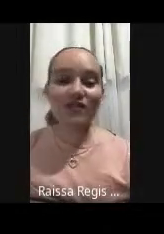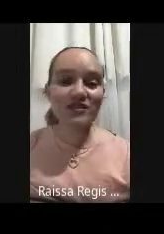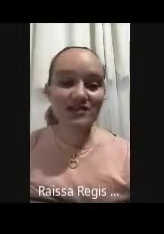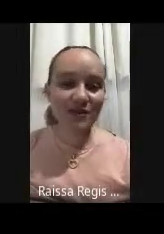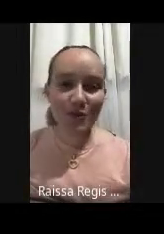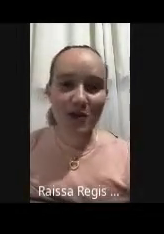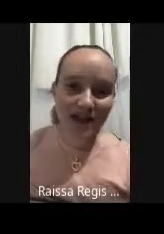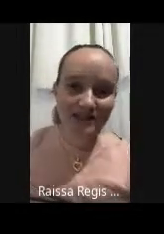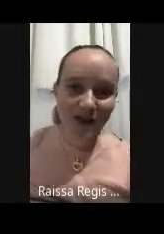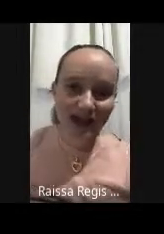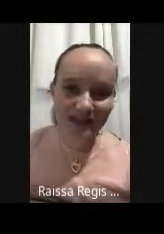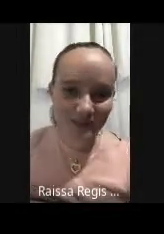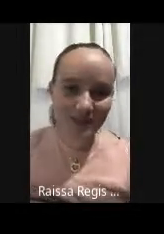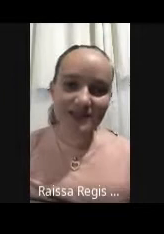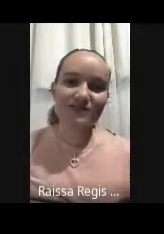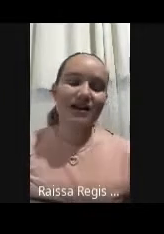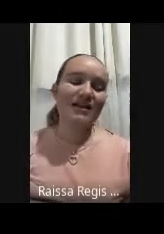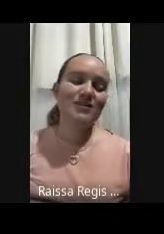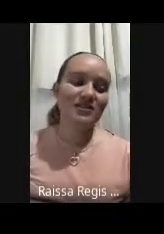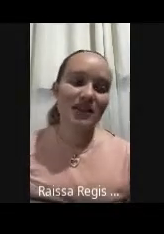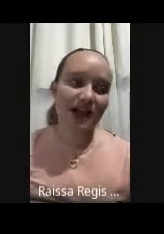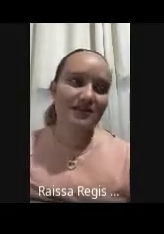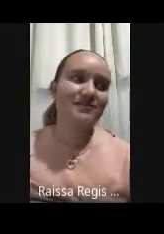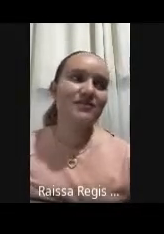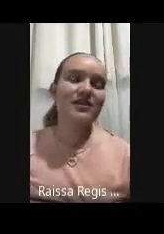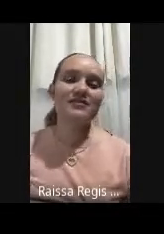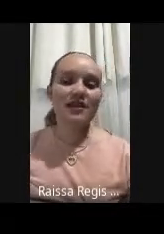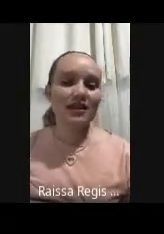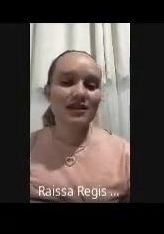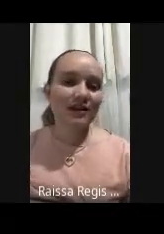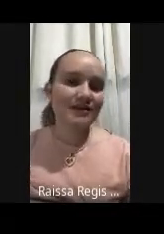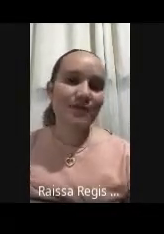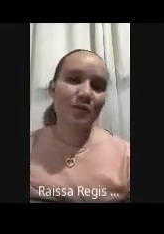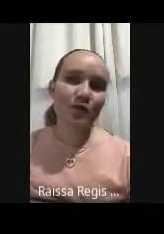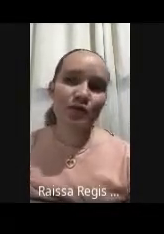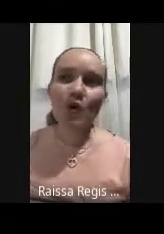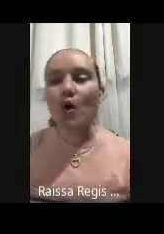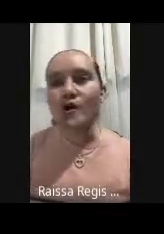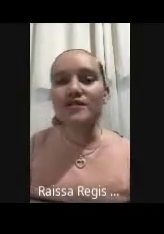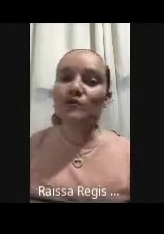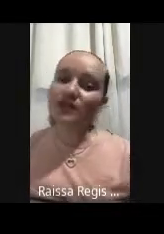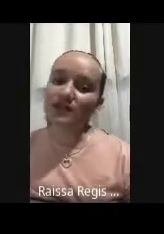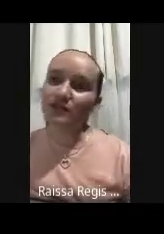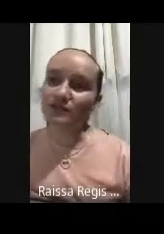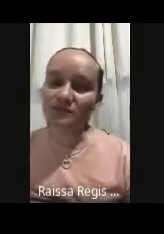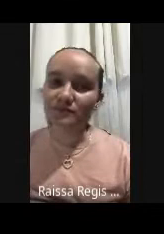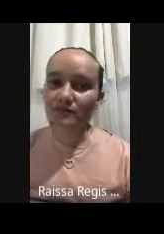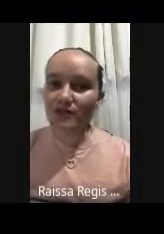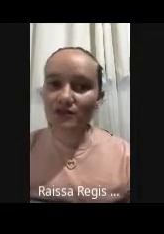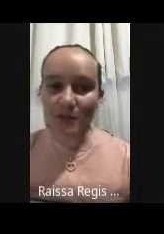é que vocês estão com relação à Libras, à língua de sinais, se vocês sabem um pouco de coisa ou